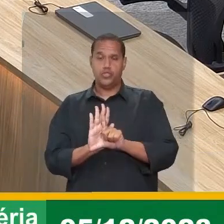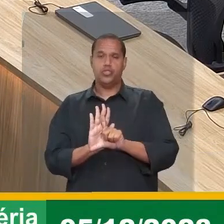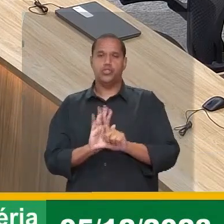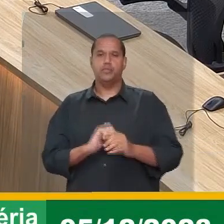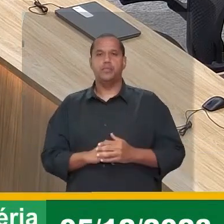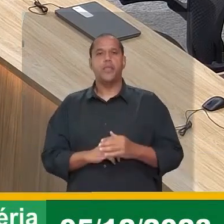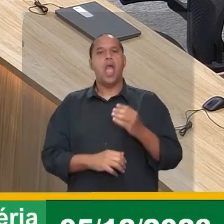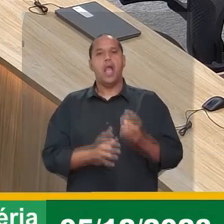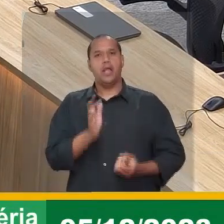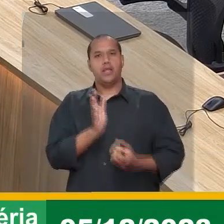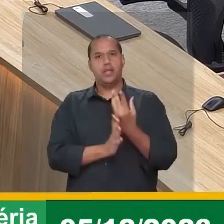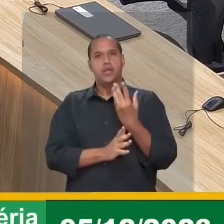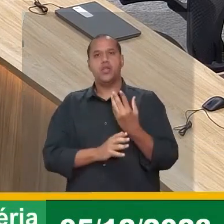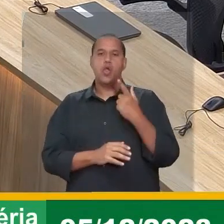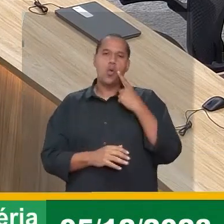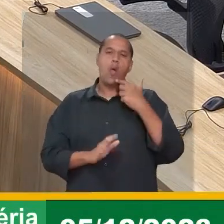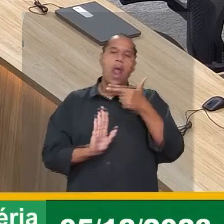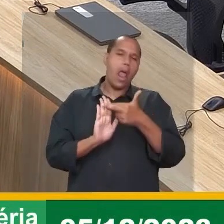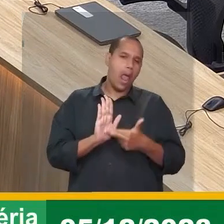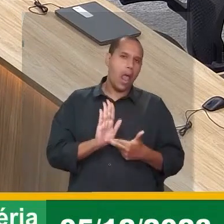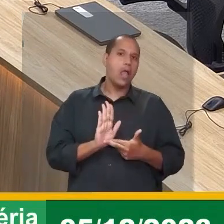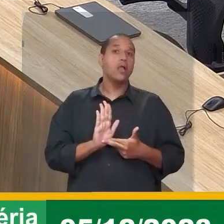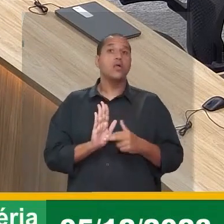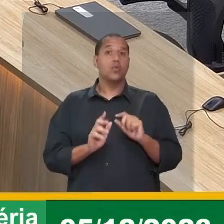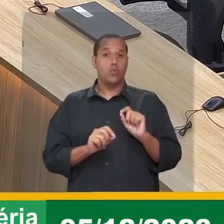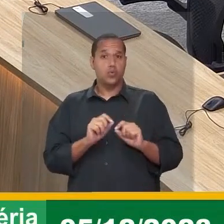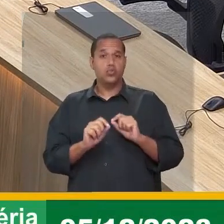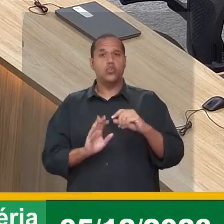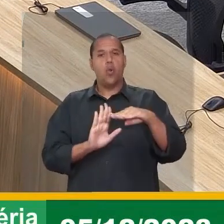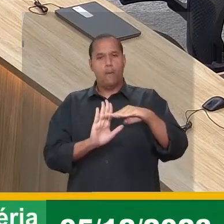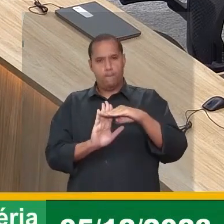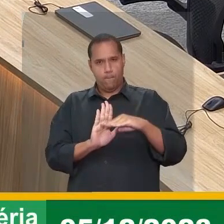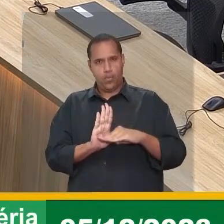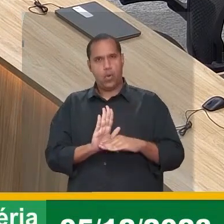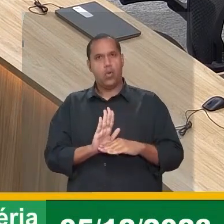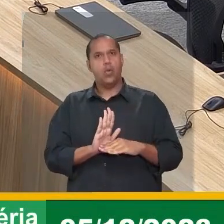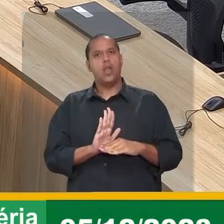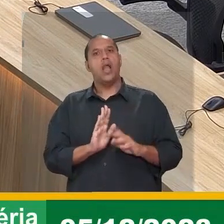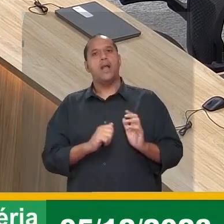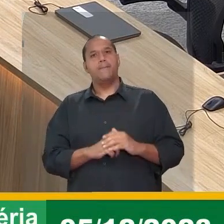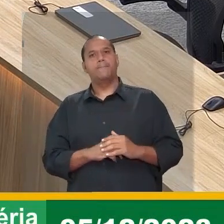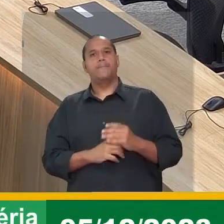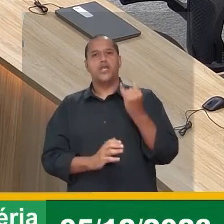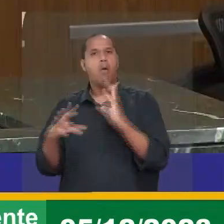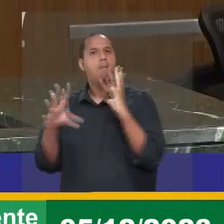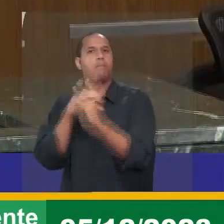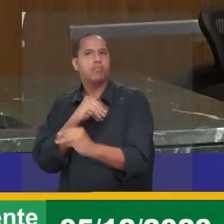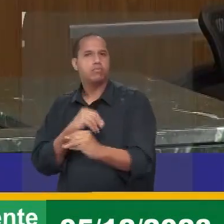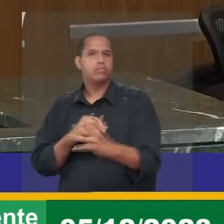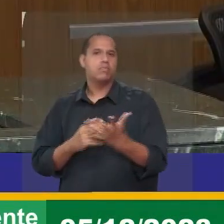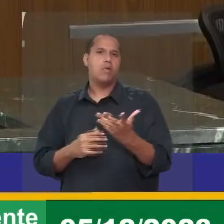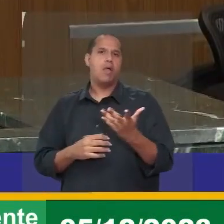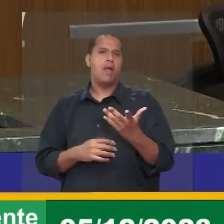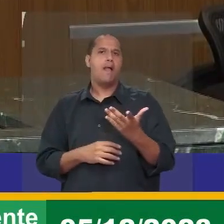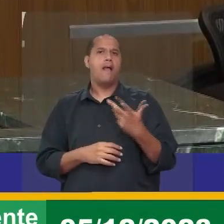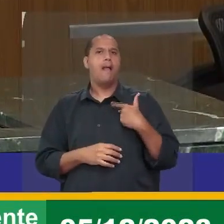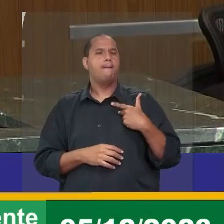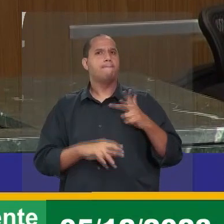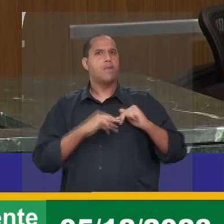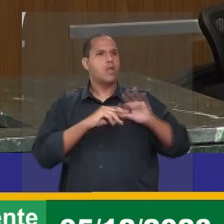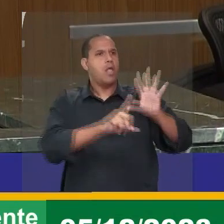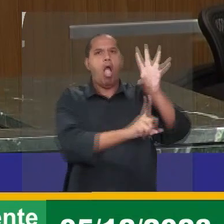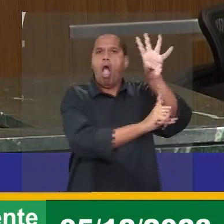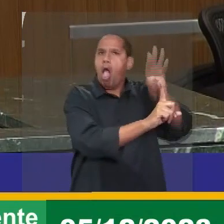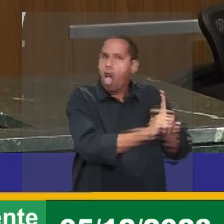Fomento, Produzir e Pro Goiás para a cadeia de produção leiteira. O deputado Major Araújo